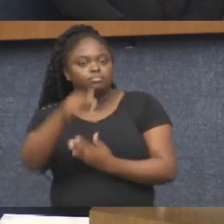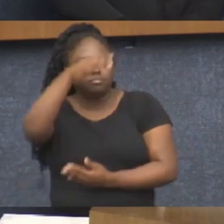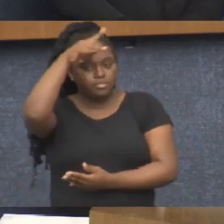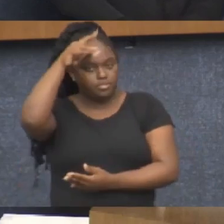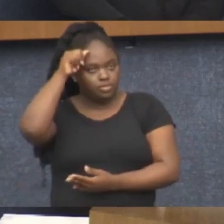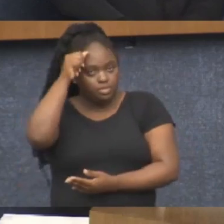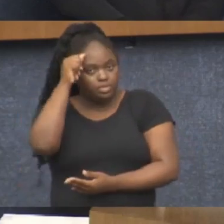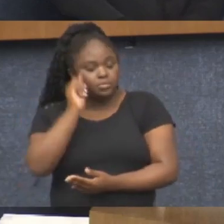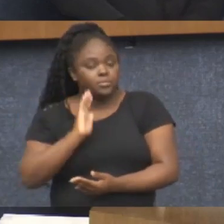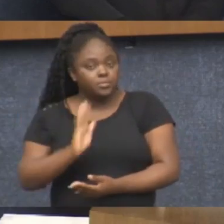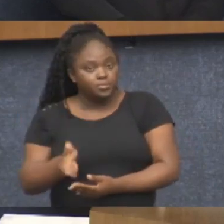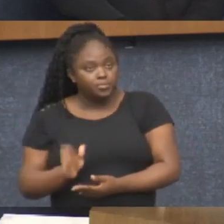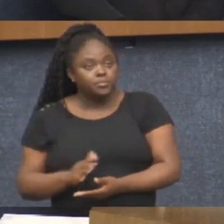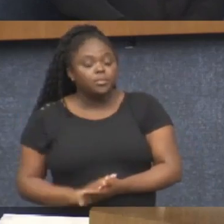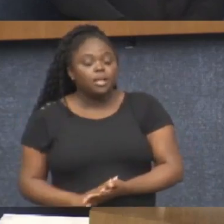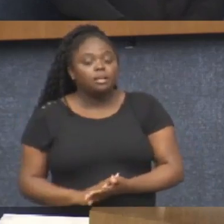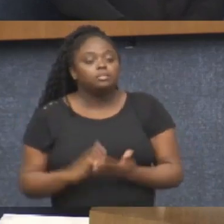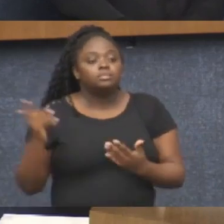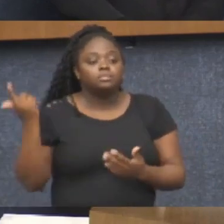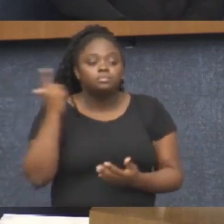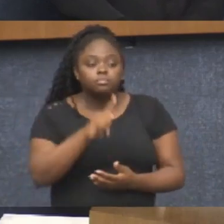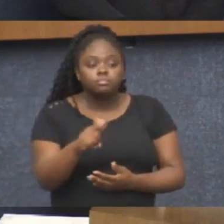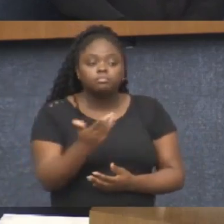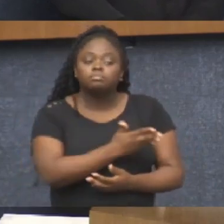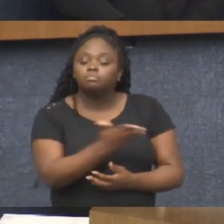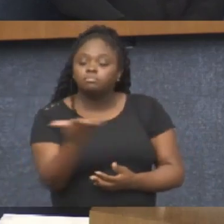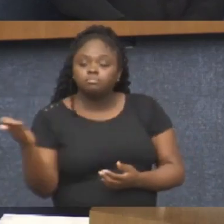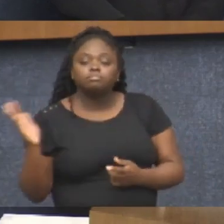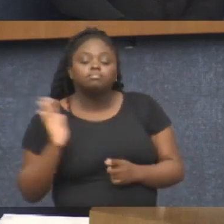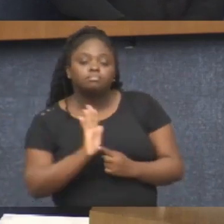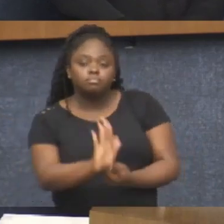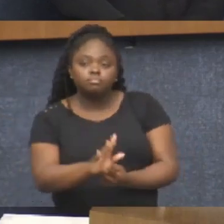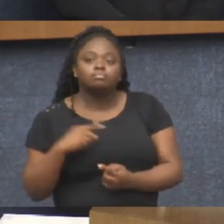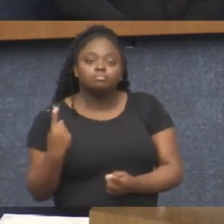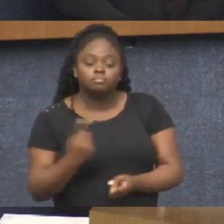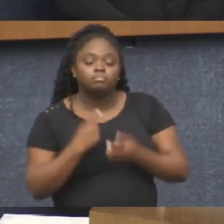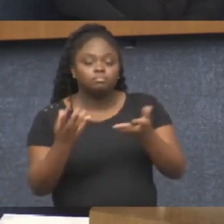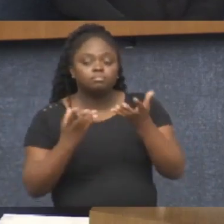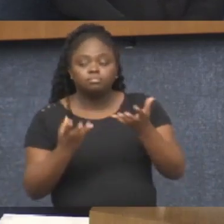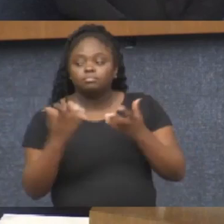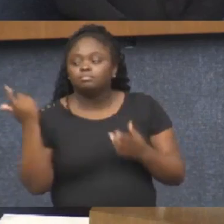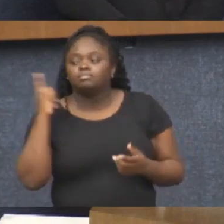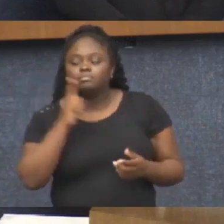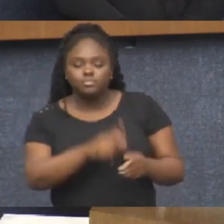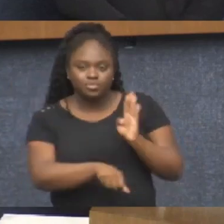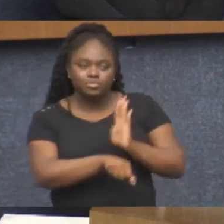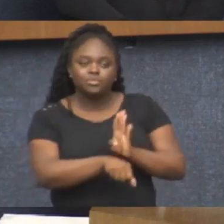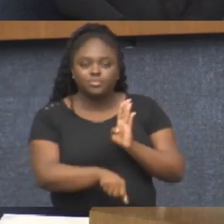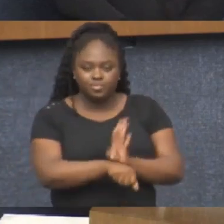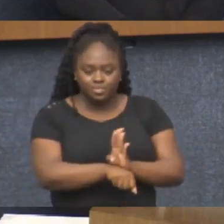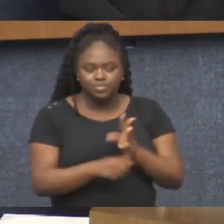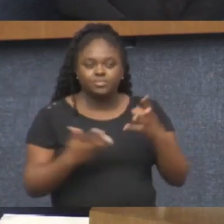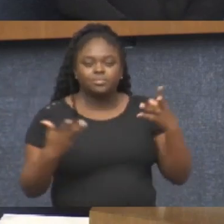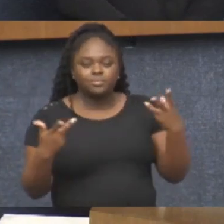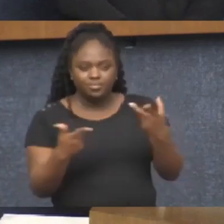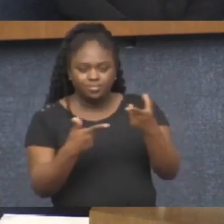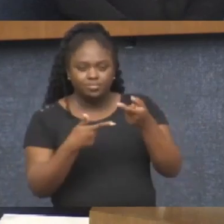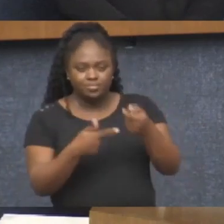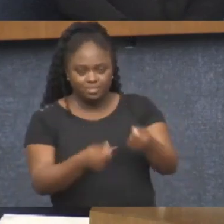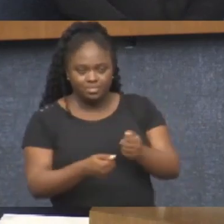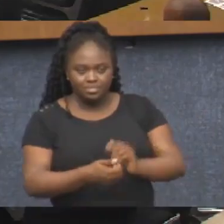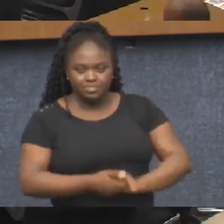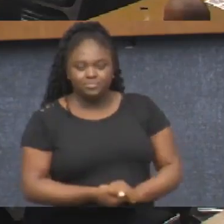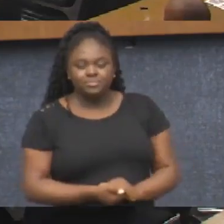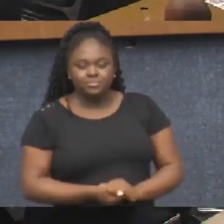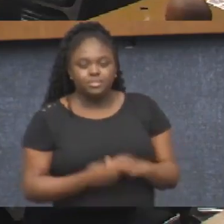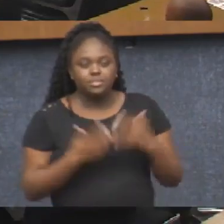isso exatamente para garantir exatamente o que vocês trazem, né? O que a gente quer ampliar e garantir uma assistência de qualidade, uma assistência